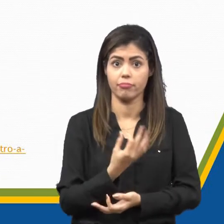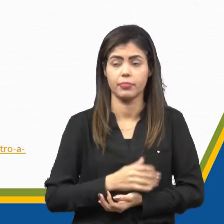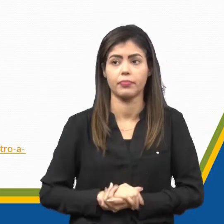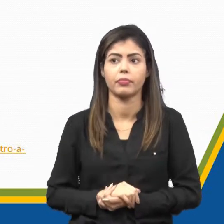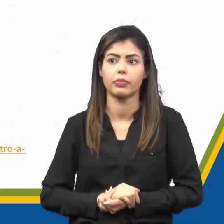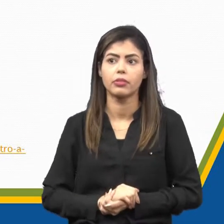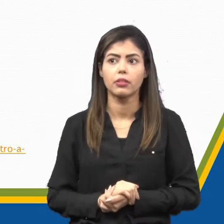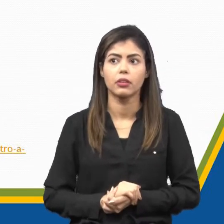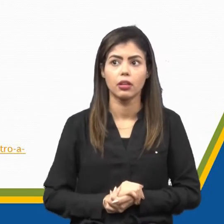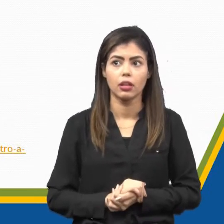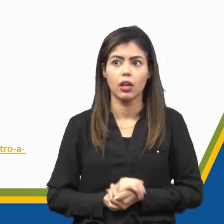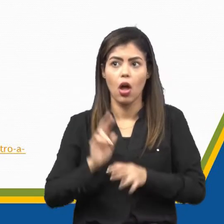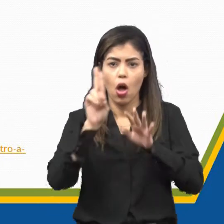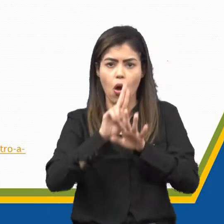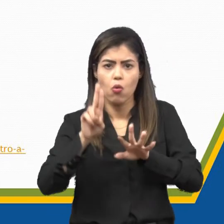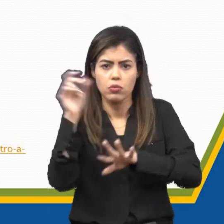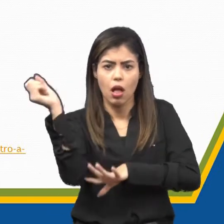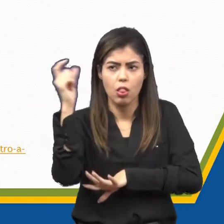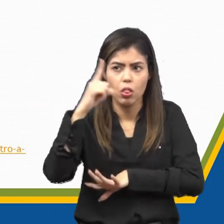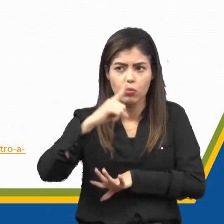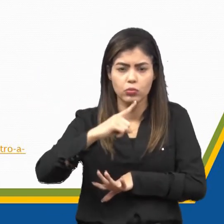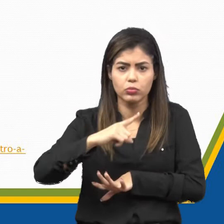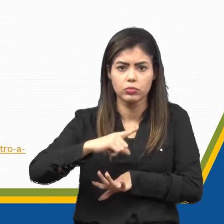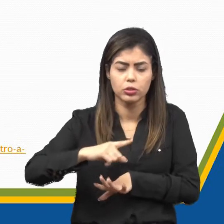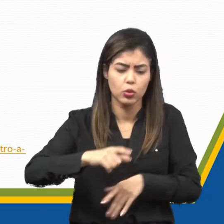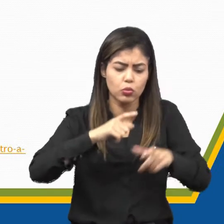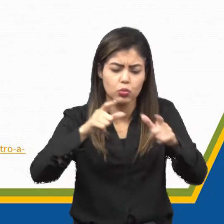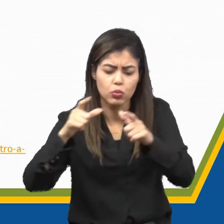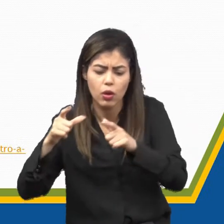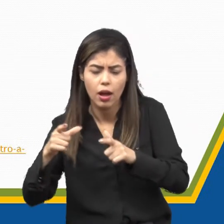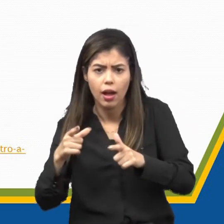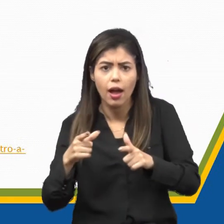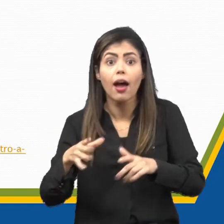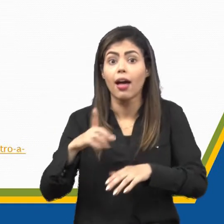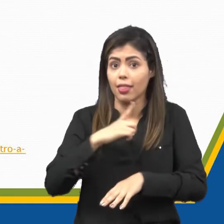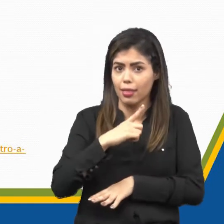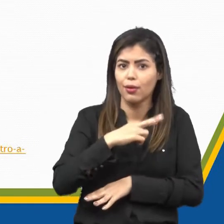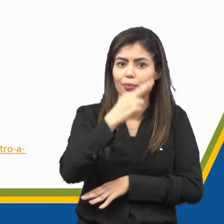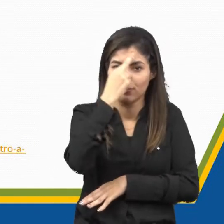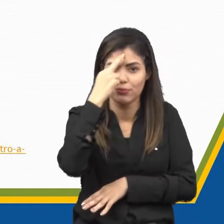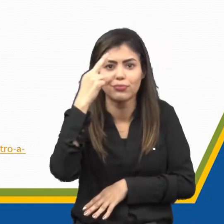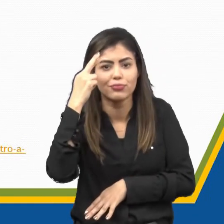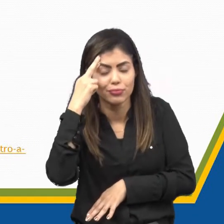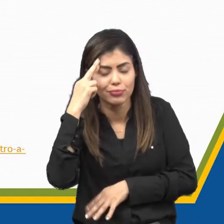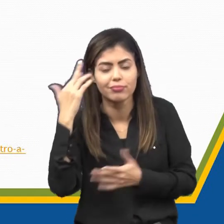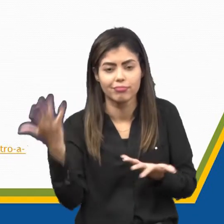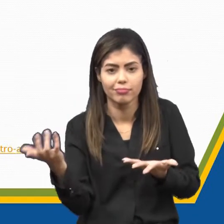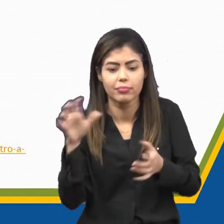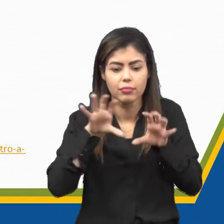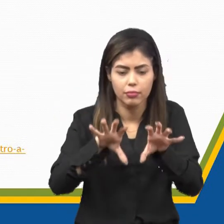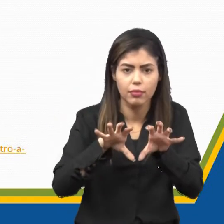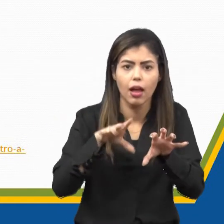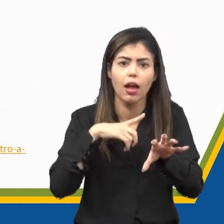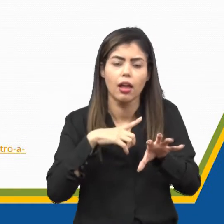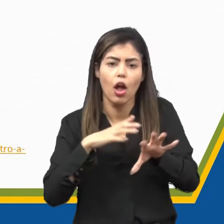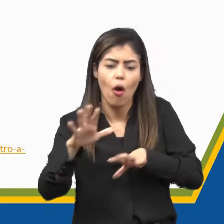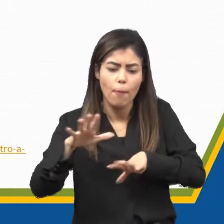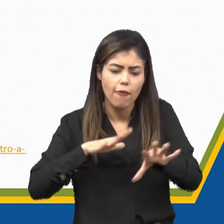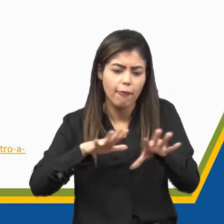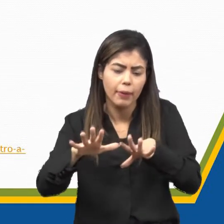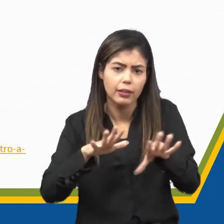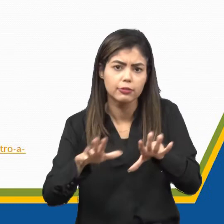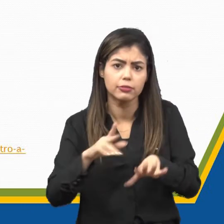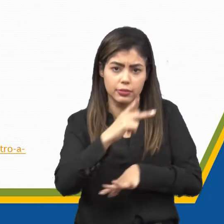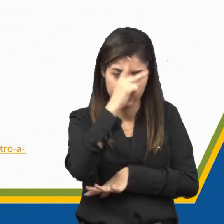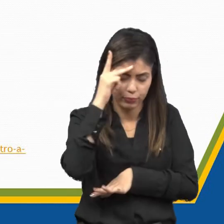Percebam também a utilização da luz, do cenário, há uma história sendo contada. E essa história está no movimento, nos corpos